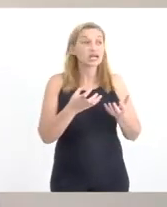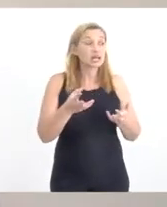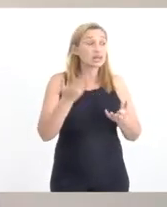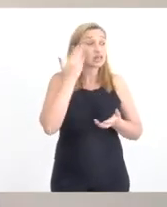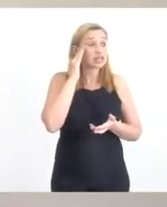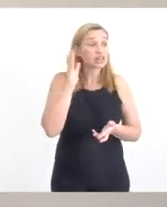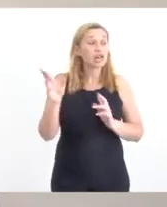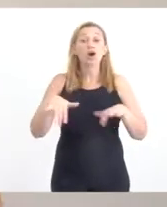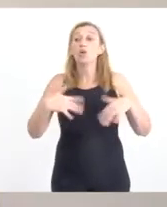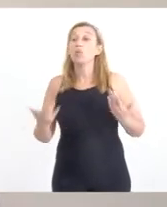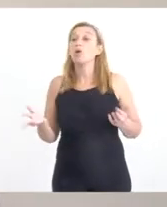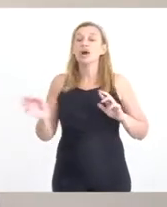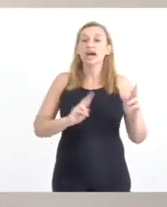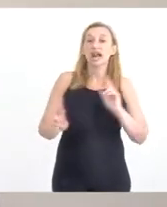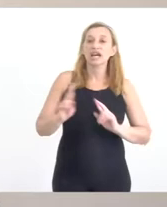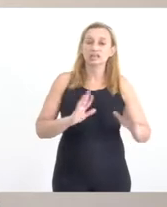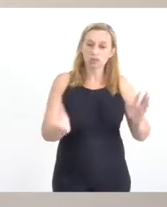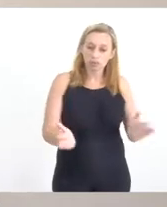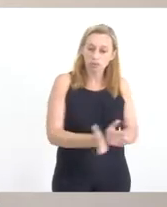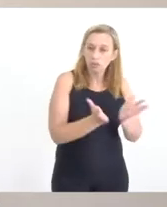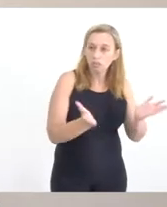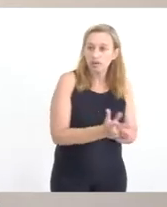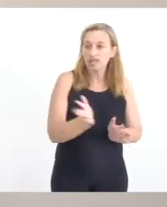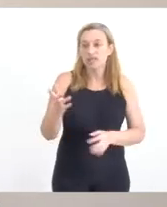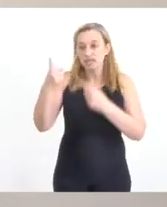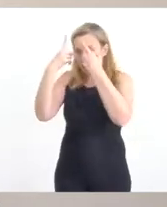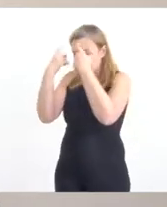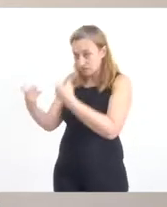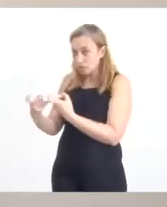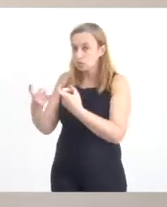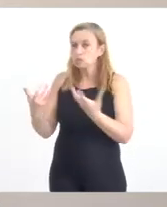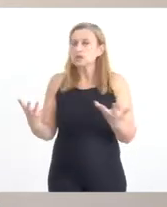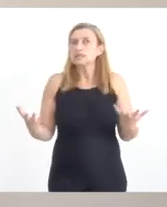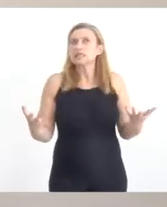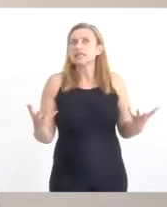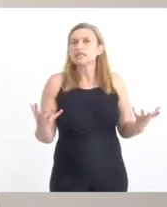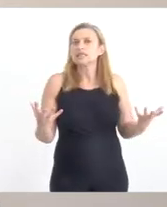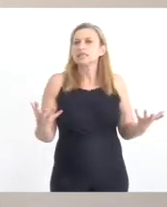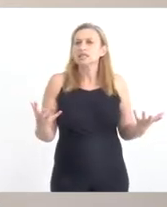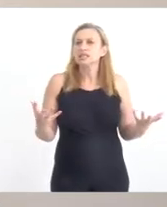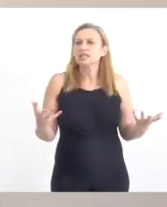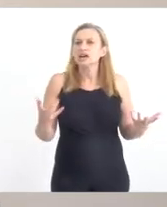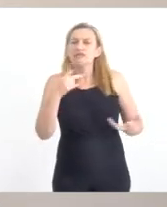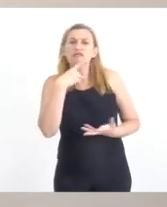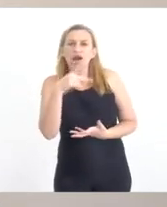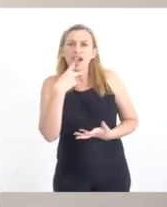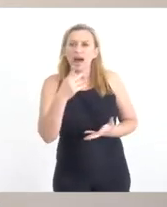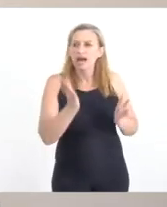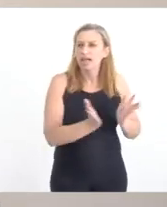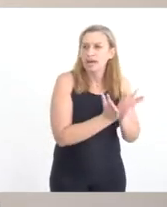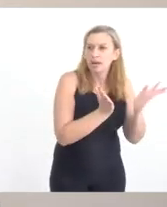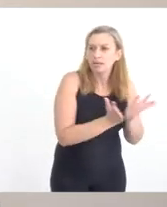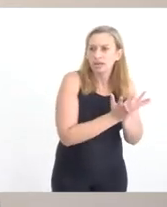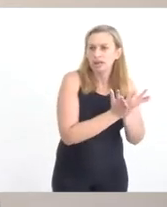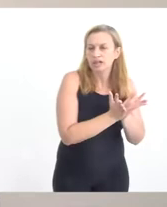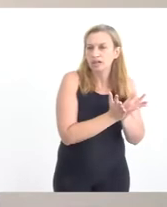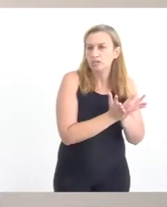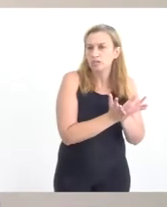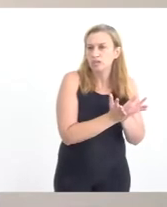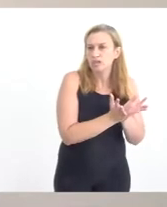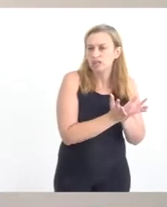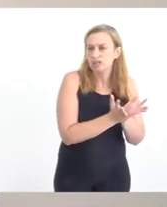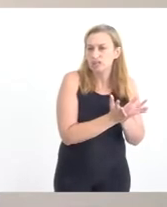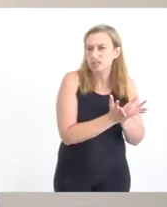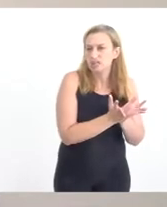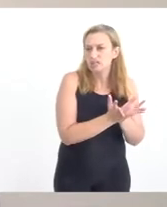qual era a relação da pobreza e da violência tentando dizer que a pobreza causava violência